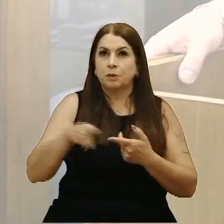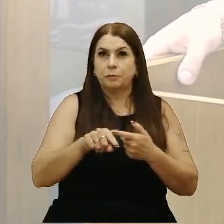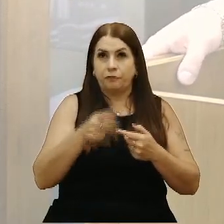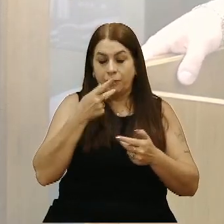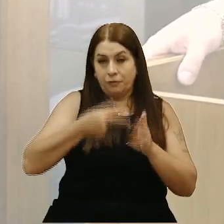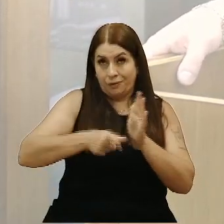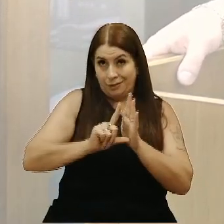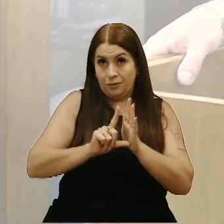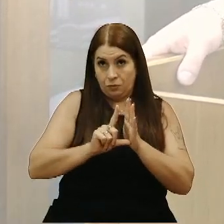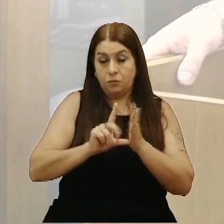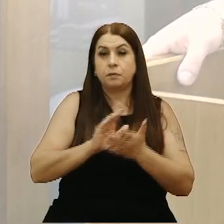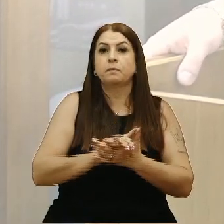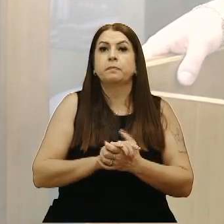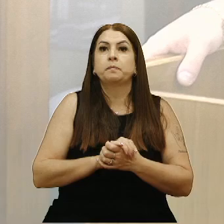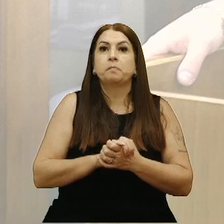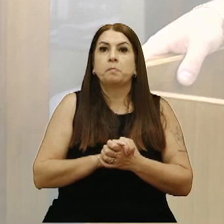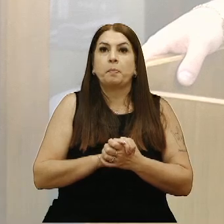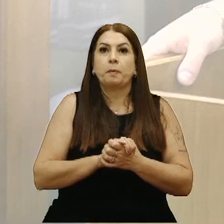antecederam.